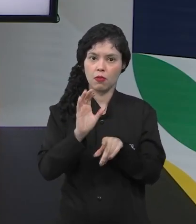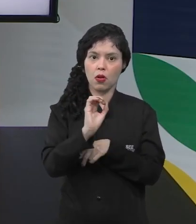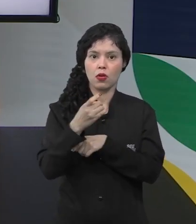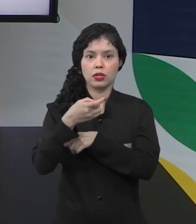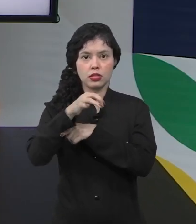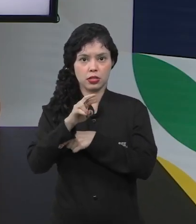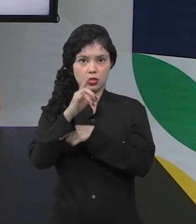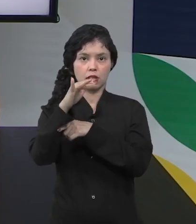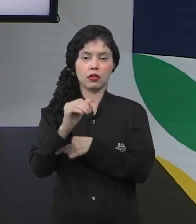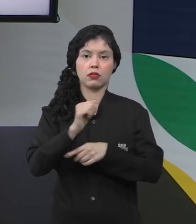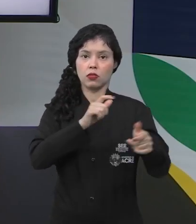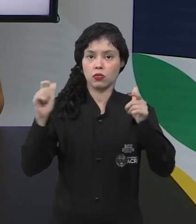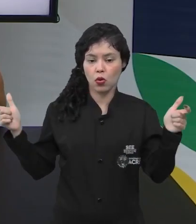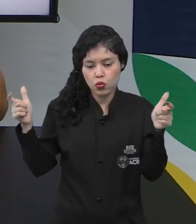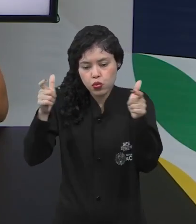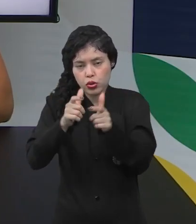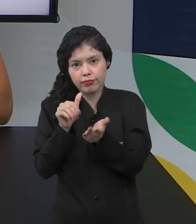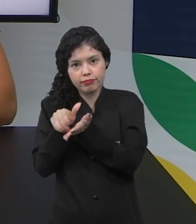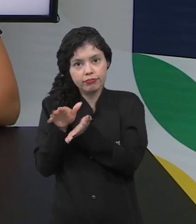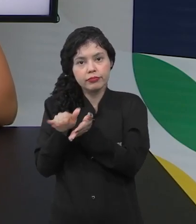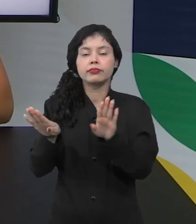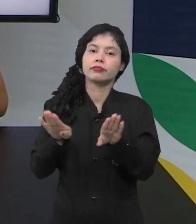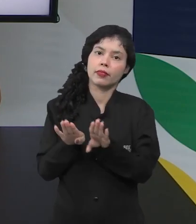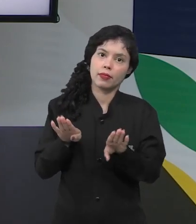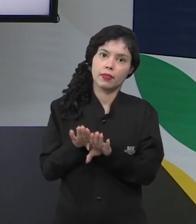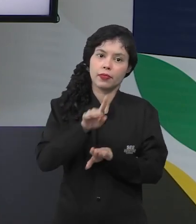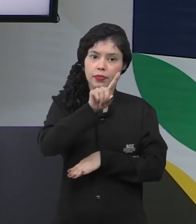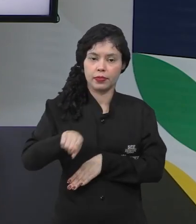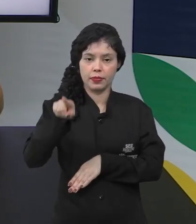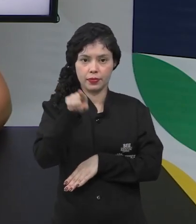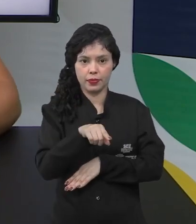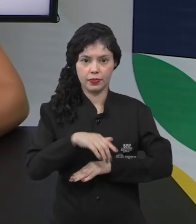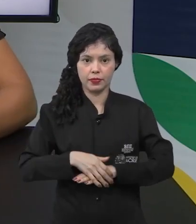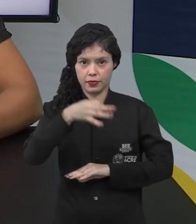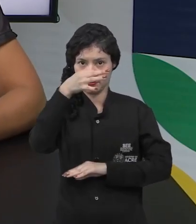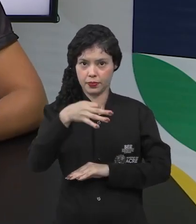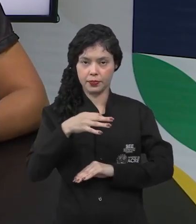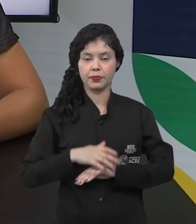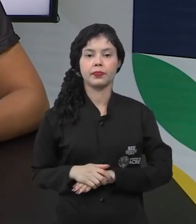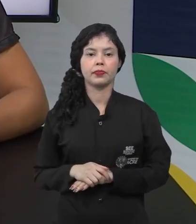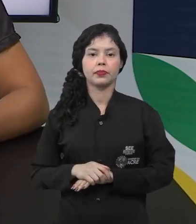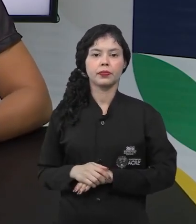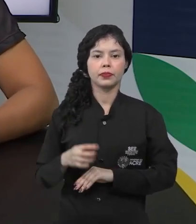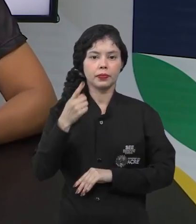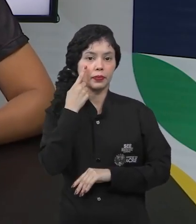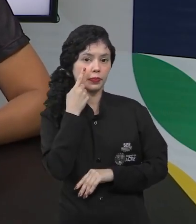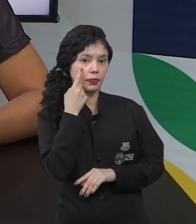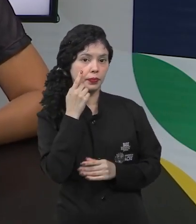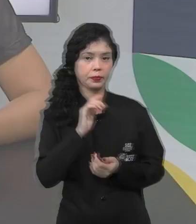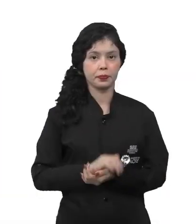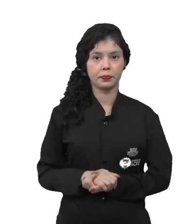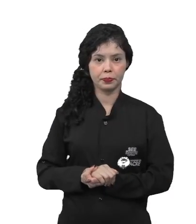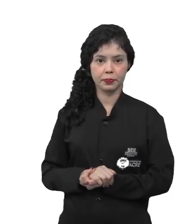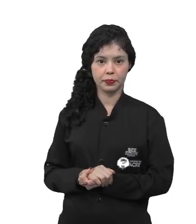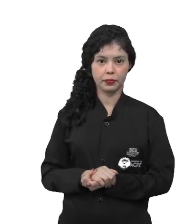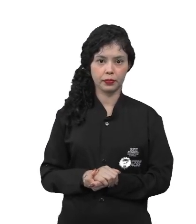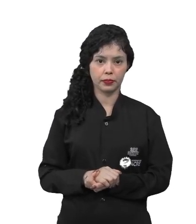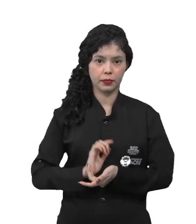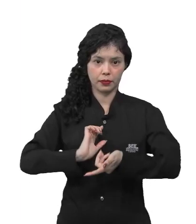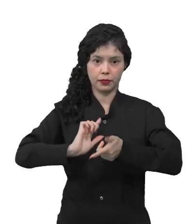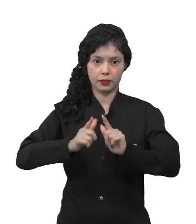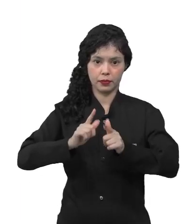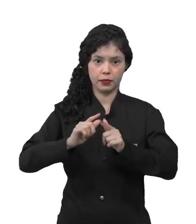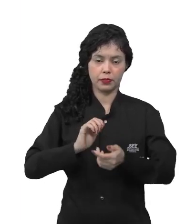E onde aconteceu uma redução, eu vou excluir, porque não é a alternativa correta. Então, vamos começar aqui, ó. Etapa